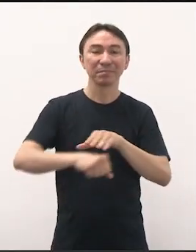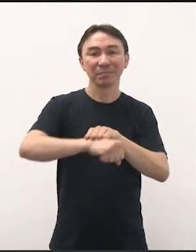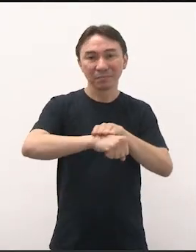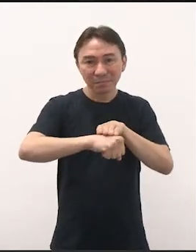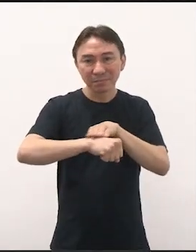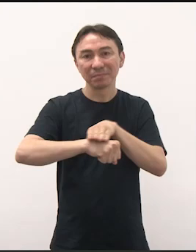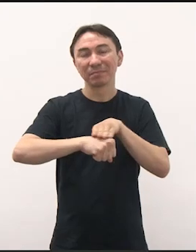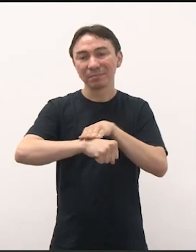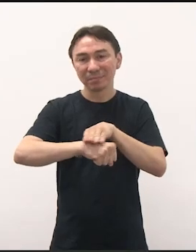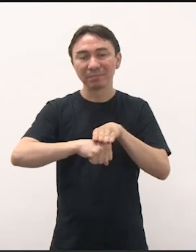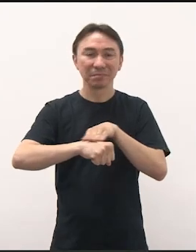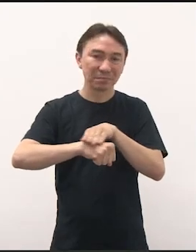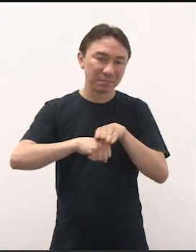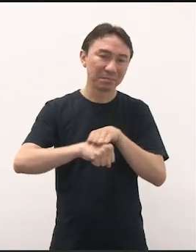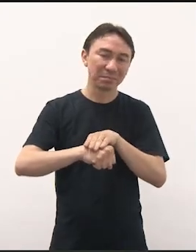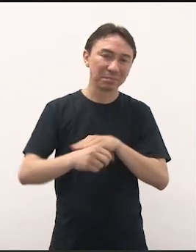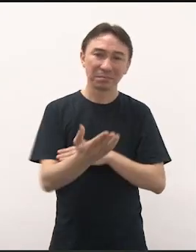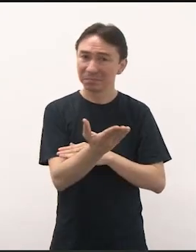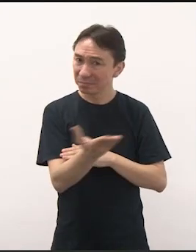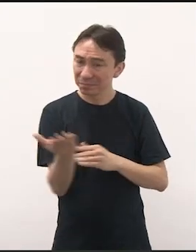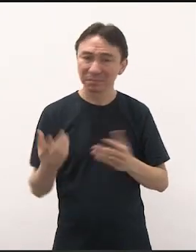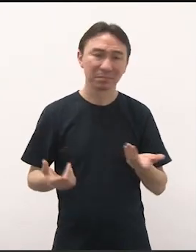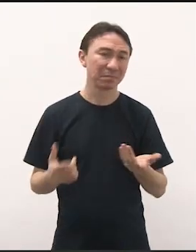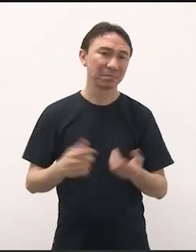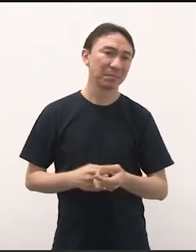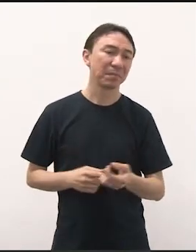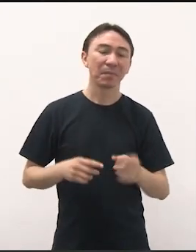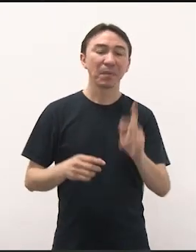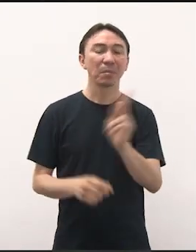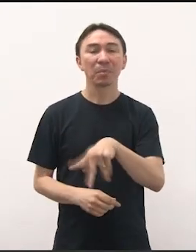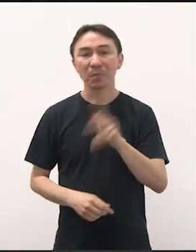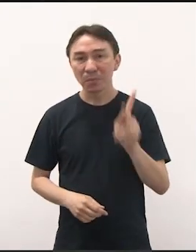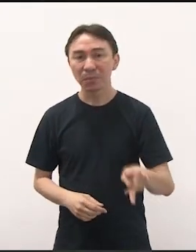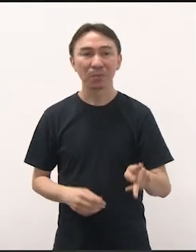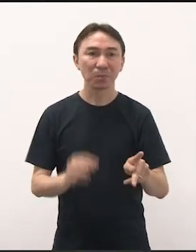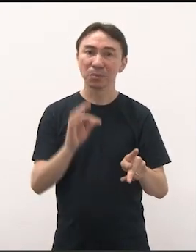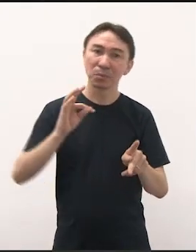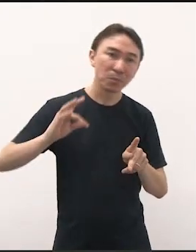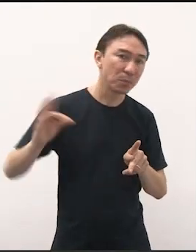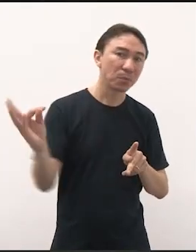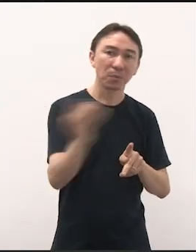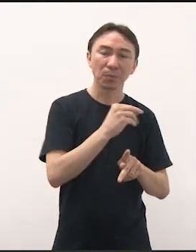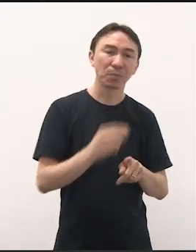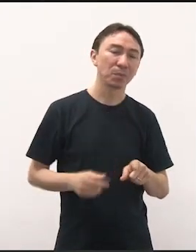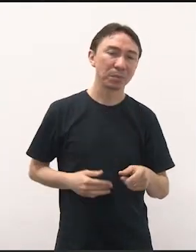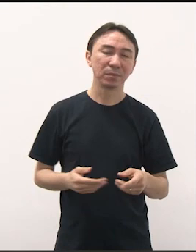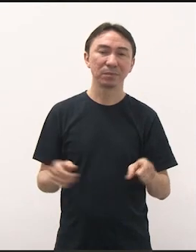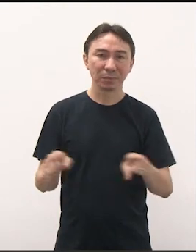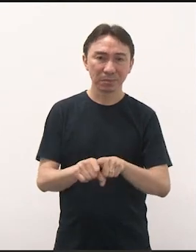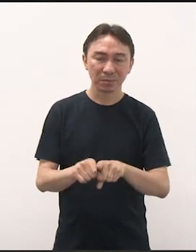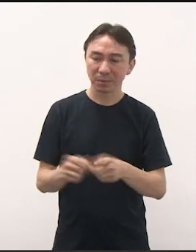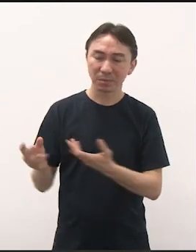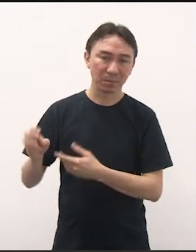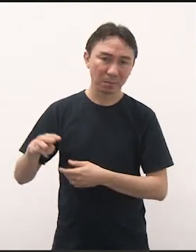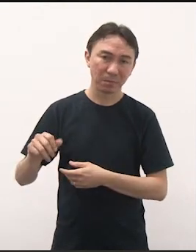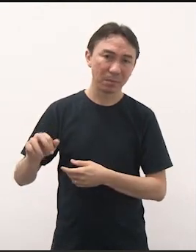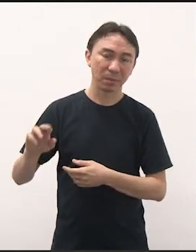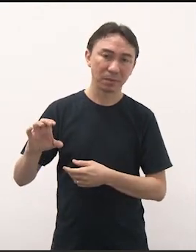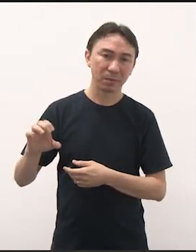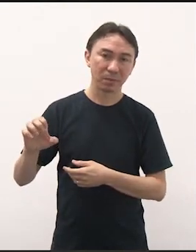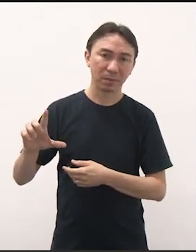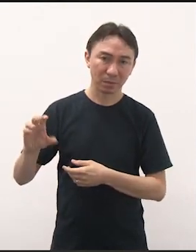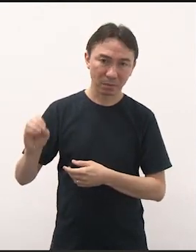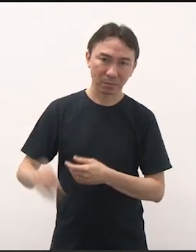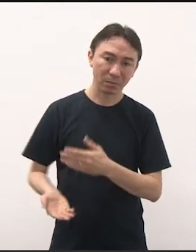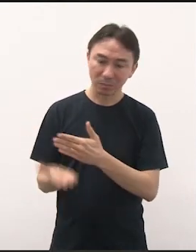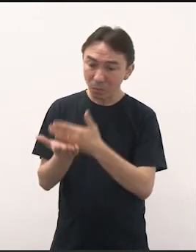Então, agradeço a todos os professores e professoras que estão assistindo esse ATPC, né, o professor Marcelo, que fez a abertura, toda a